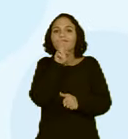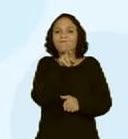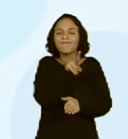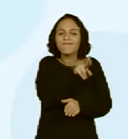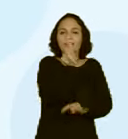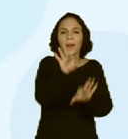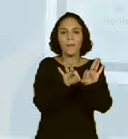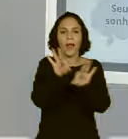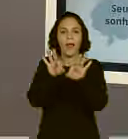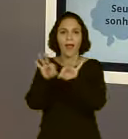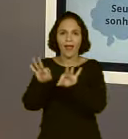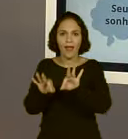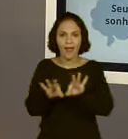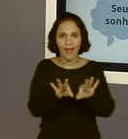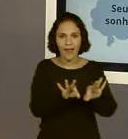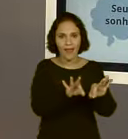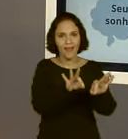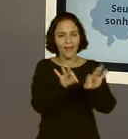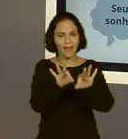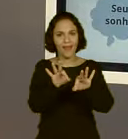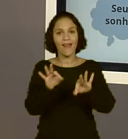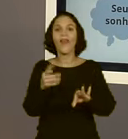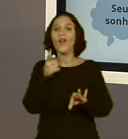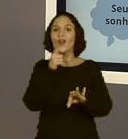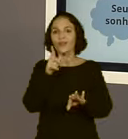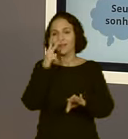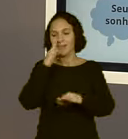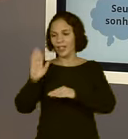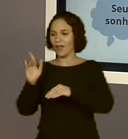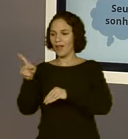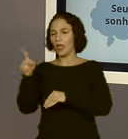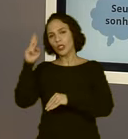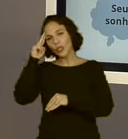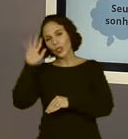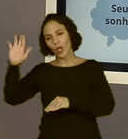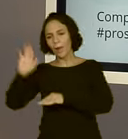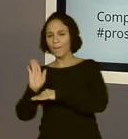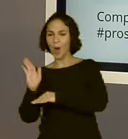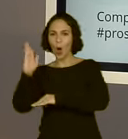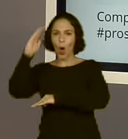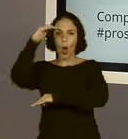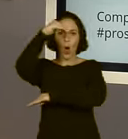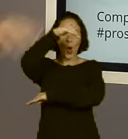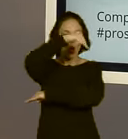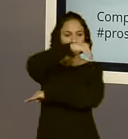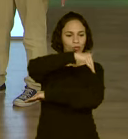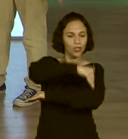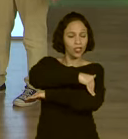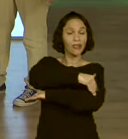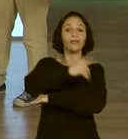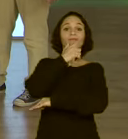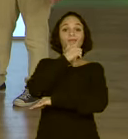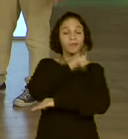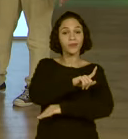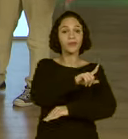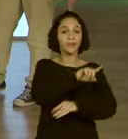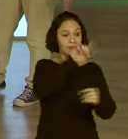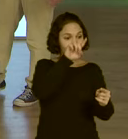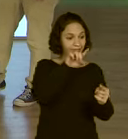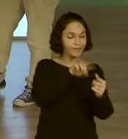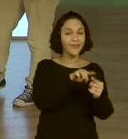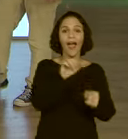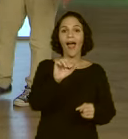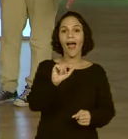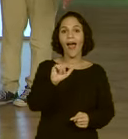um plano, fazer um planejamento, um plano de ação para essa realização. E focar na palavra ação, porque